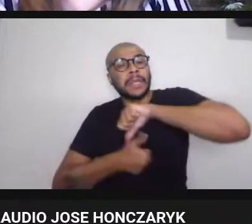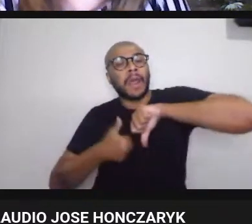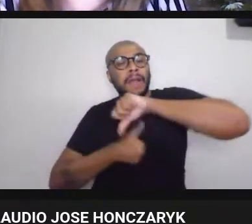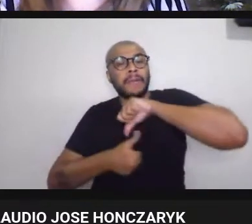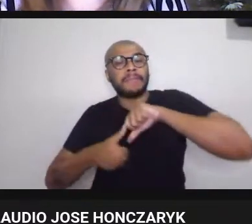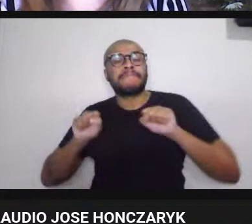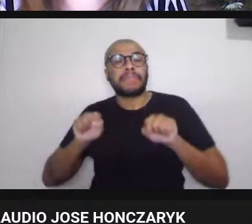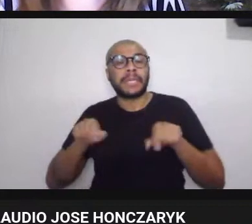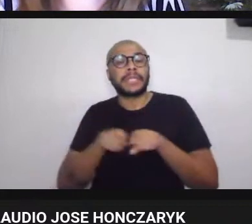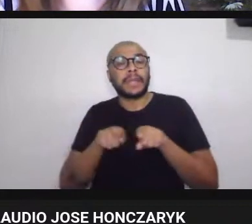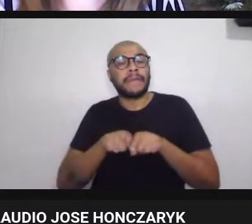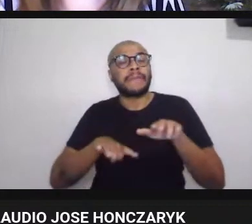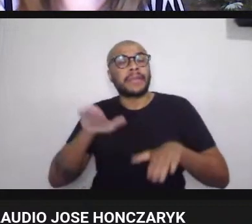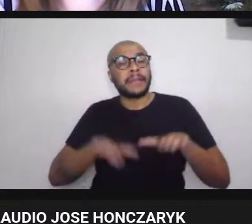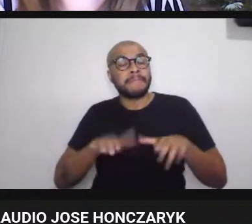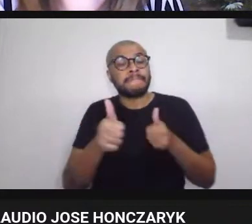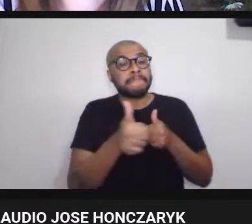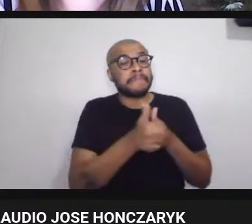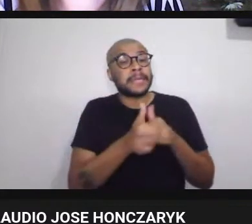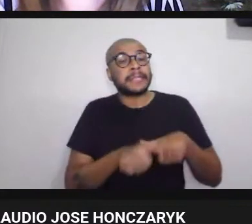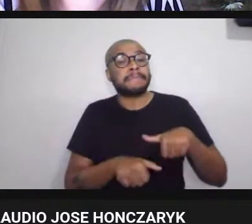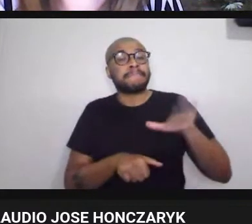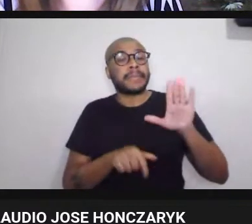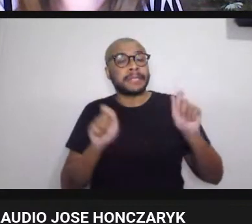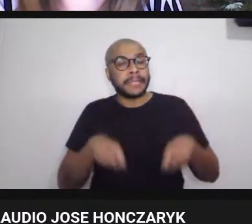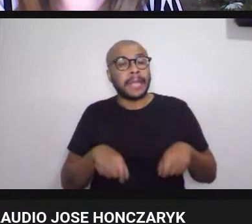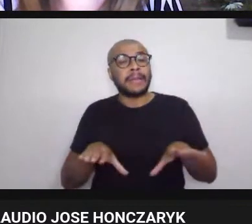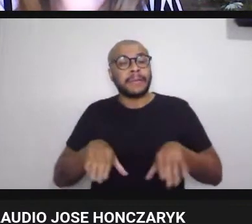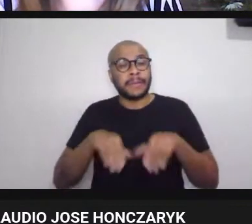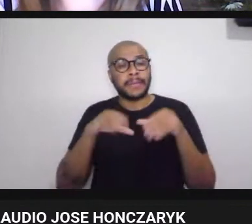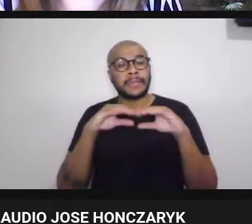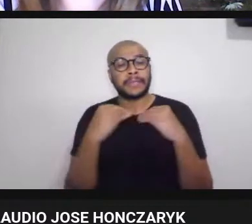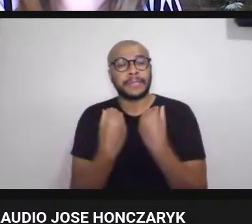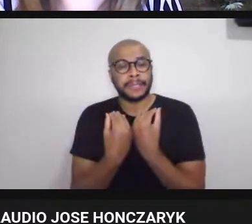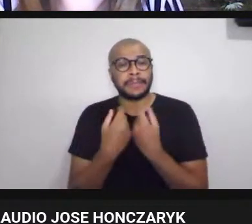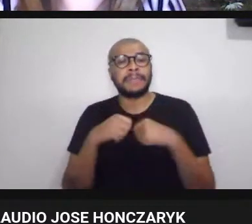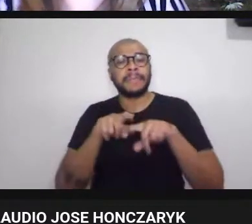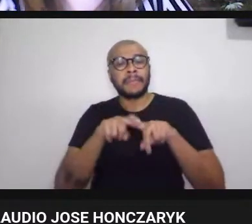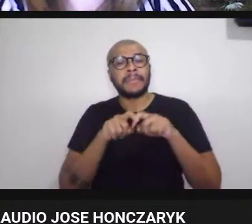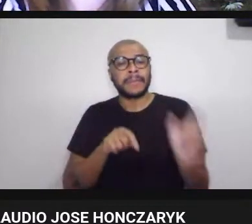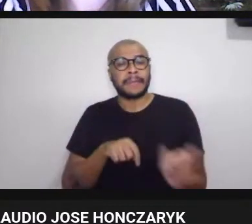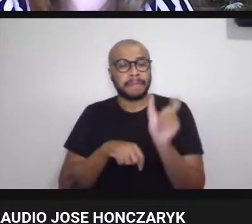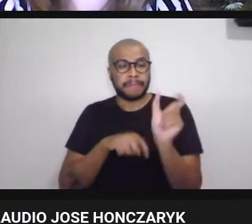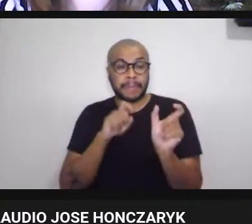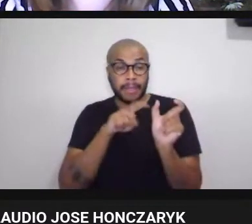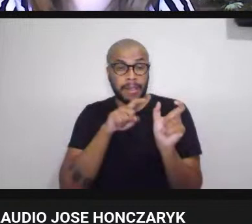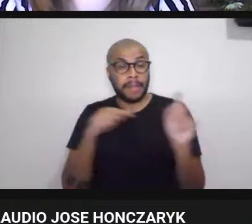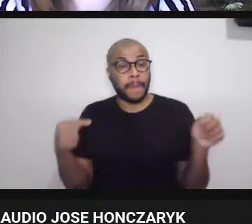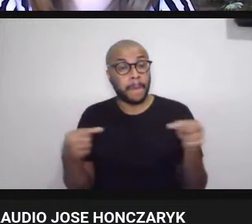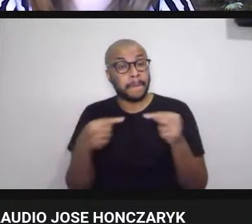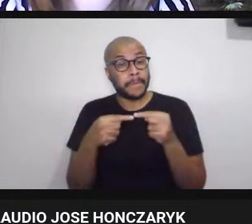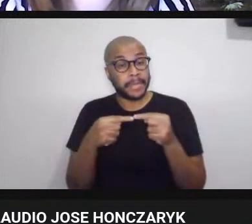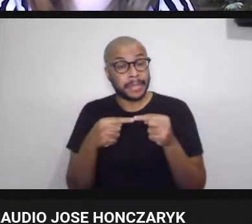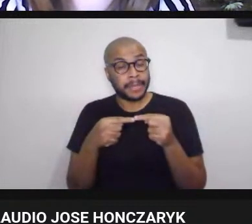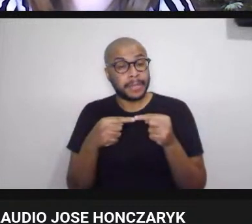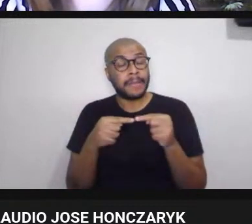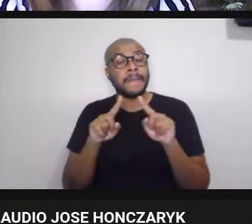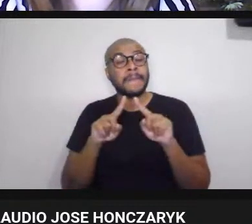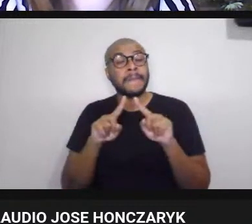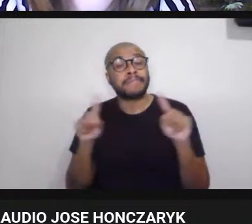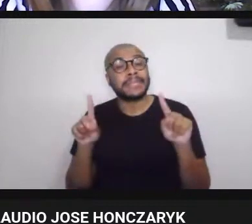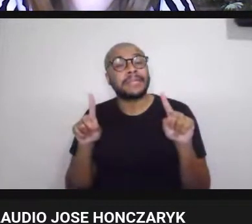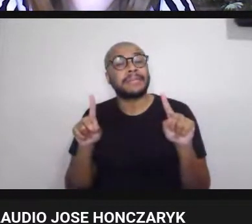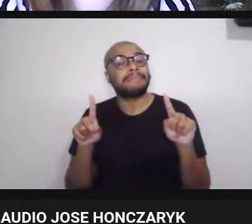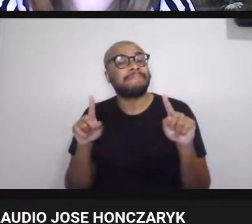que então haveria maior proximidade com a questão da cerâmica por causa da palavra Garcas, mas que